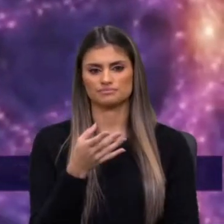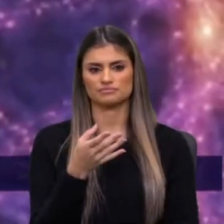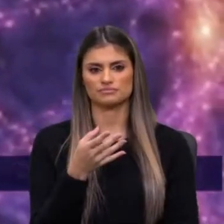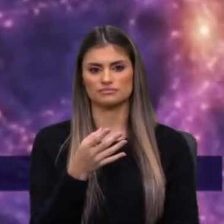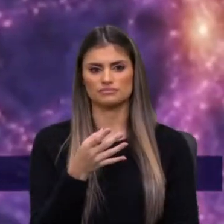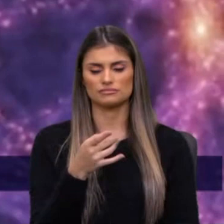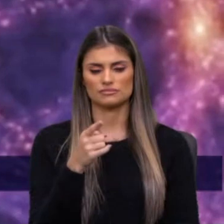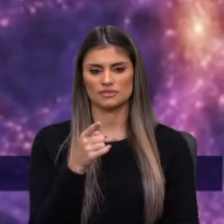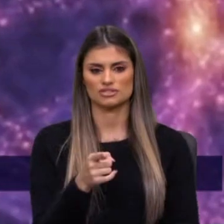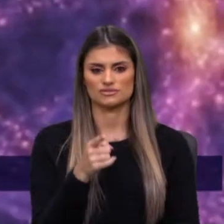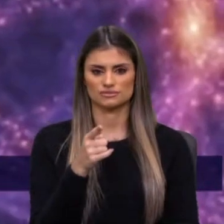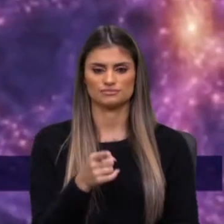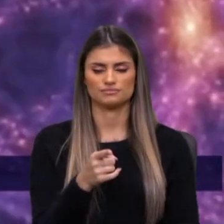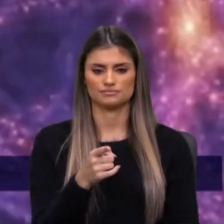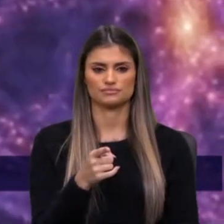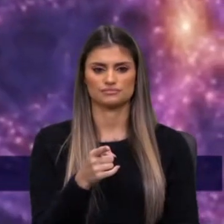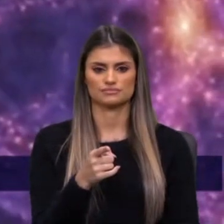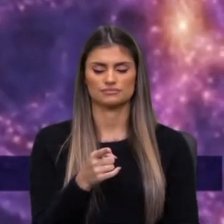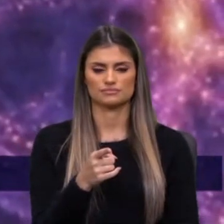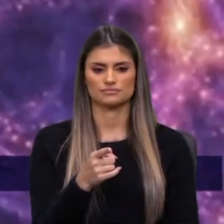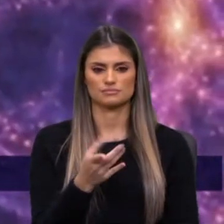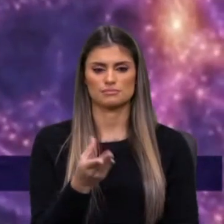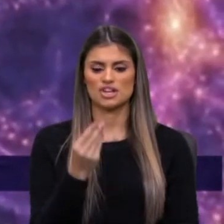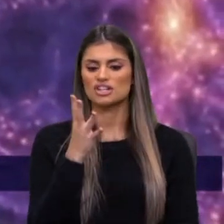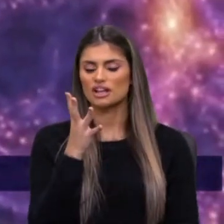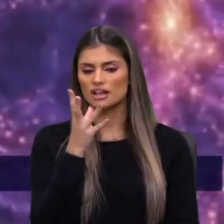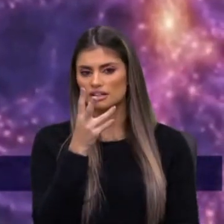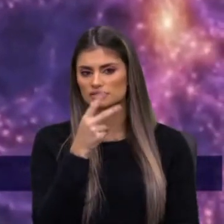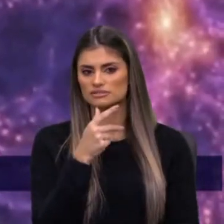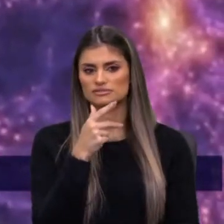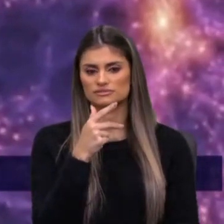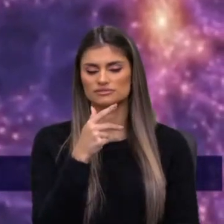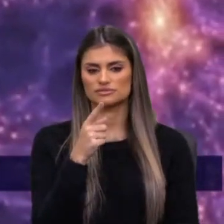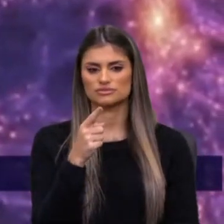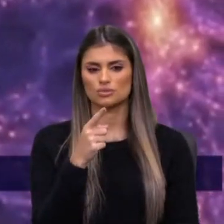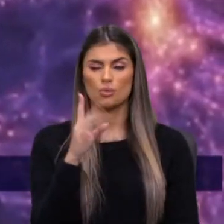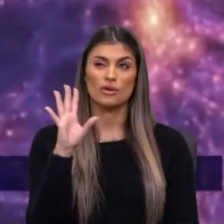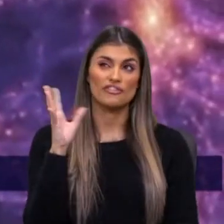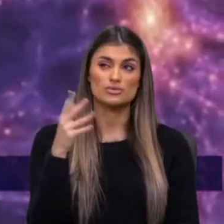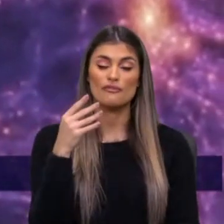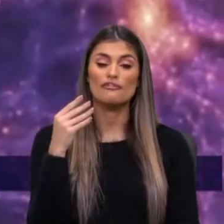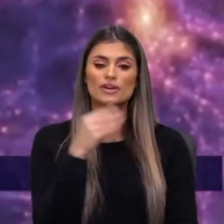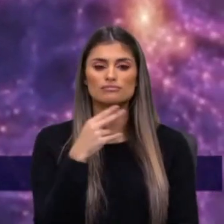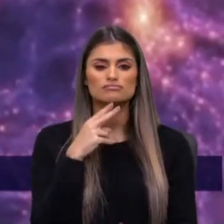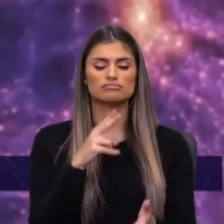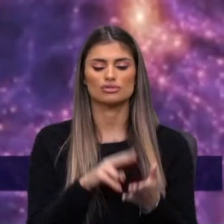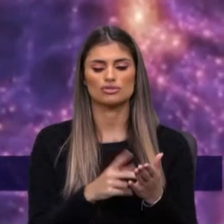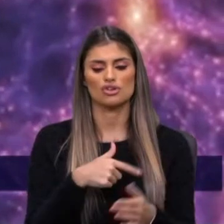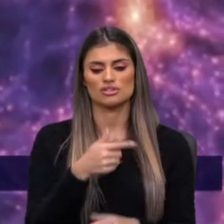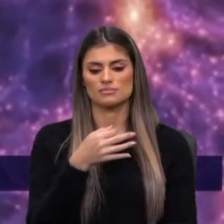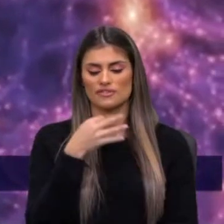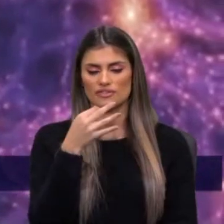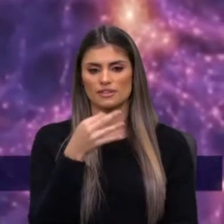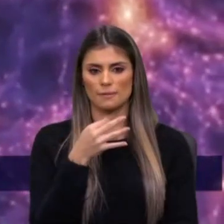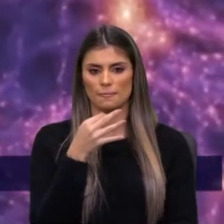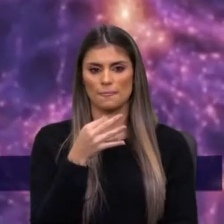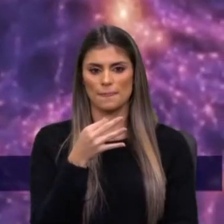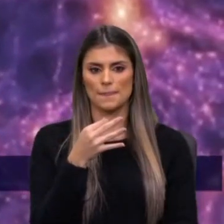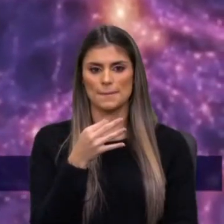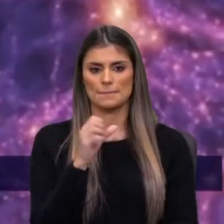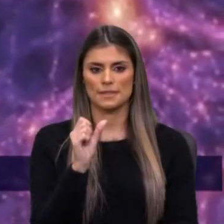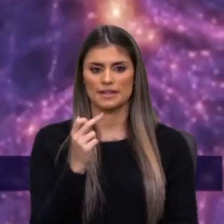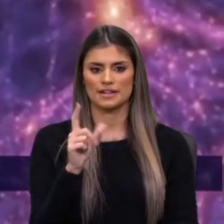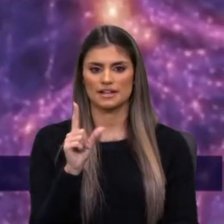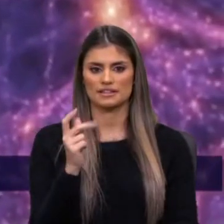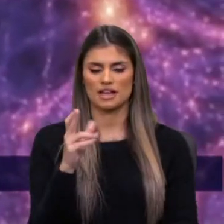esta nuvem mais quente, quando o universo era muito frio? Bom, nós estamos a falar de protogaláxias, estamos a